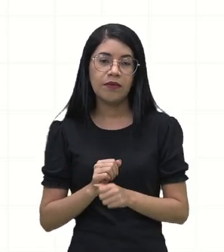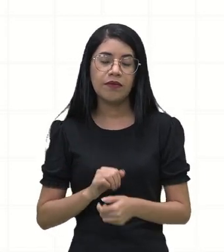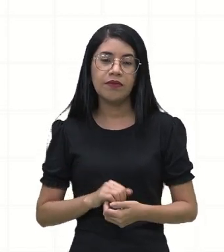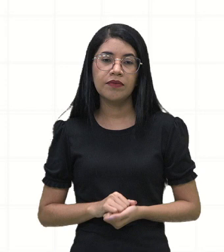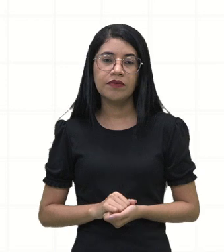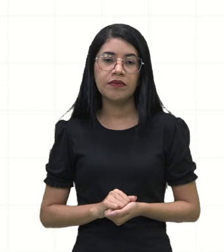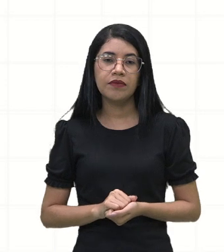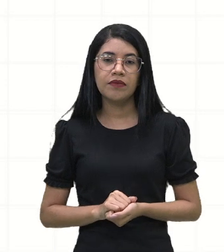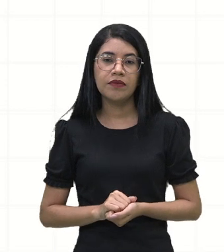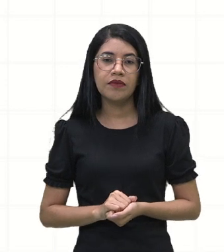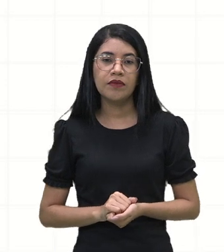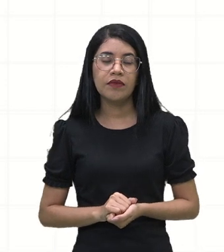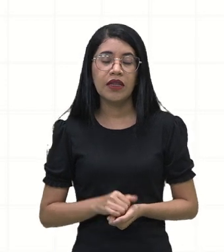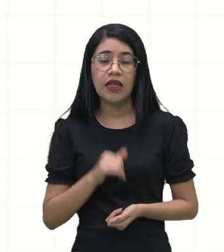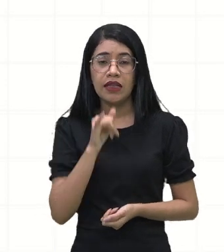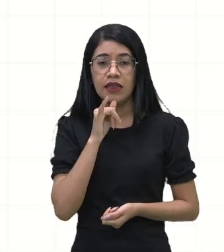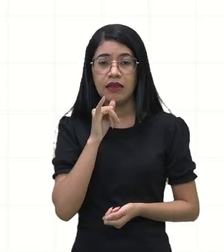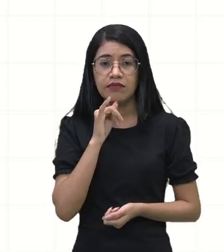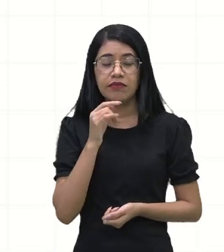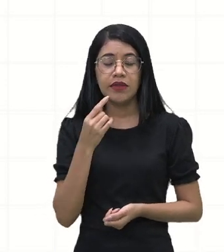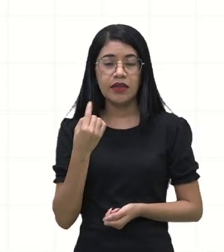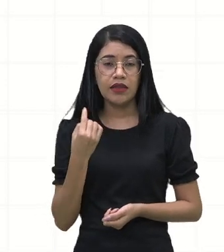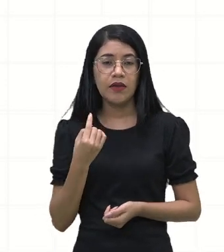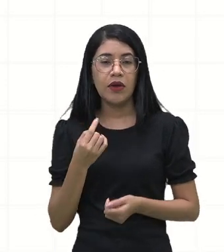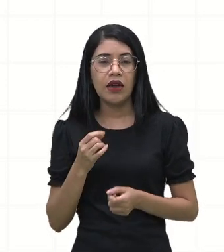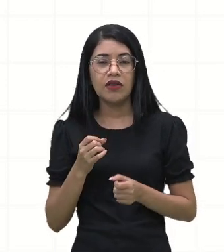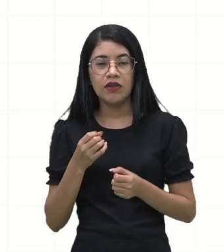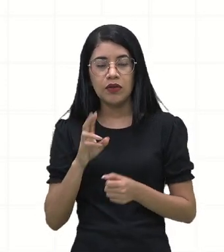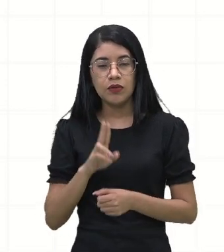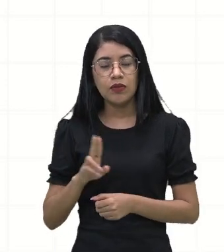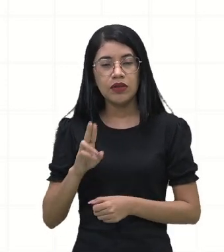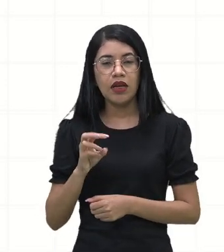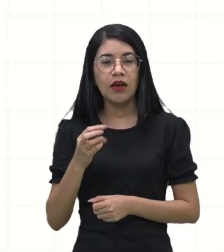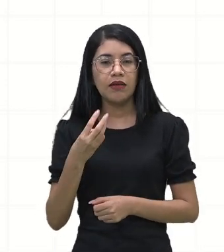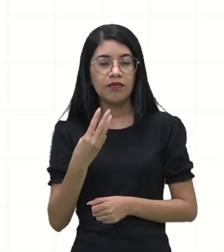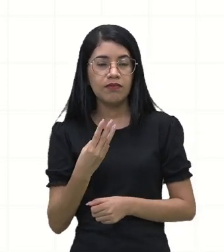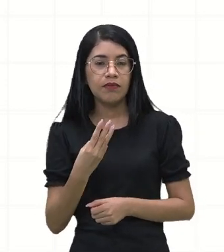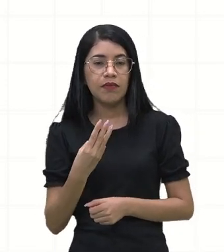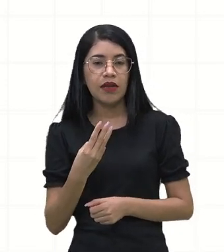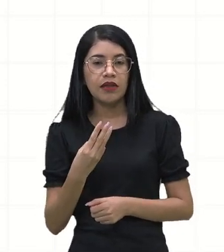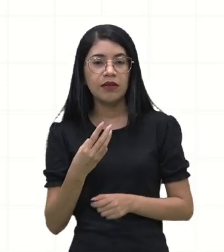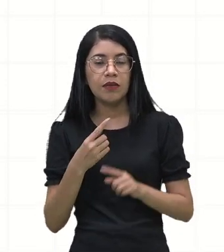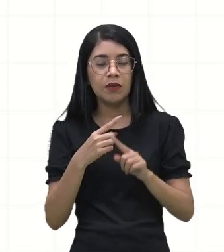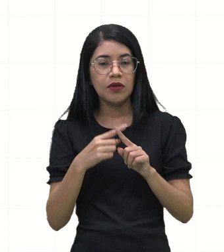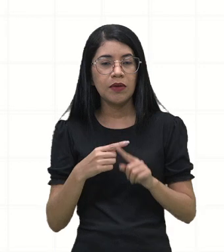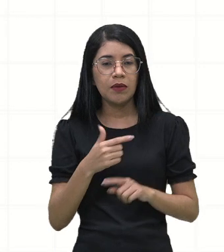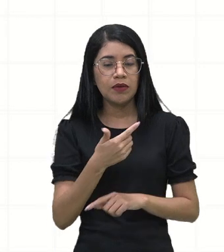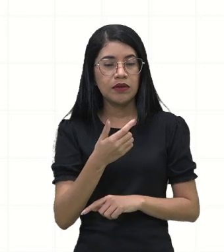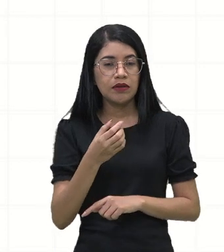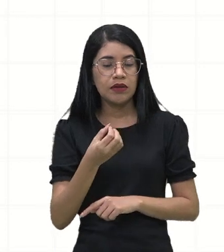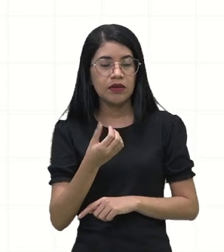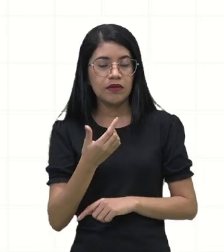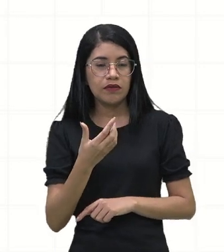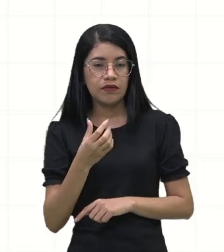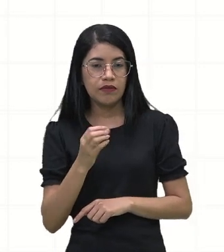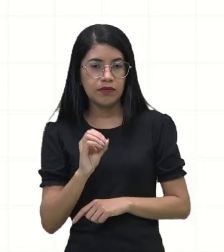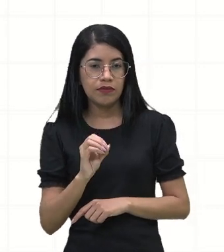considerar π igual a 3, nós teríamos 360 centímetros. Tá? Já temos uma ideia. E aí eu botei aqui,